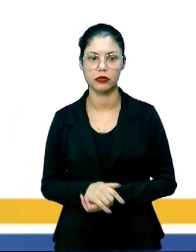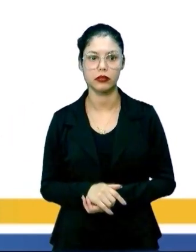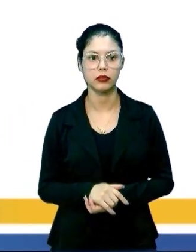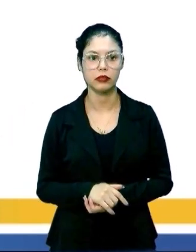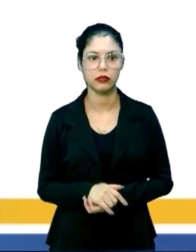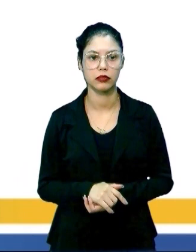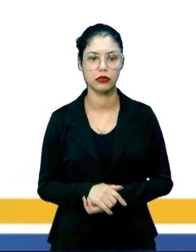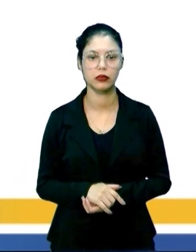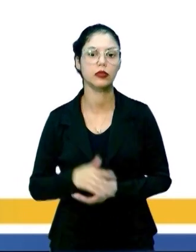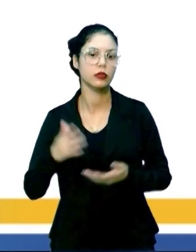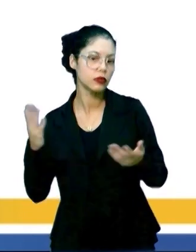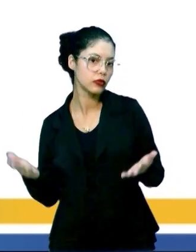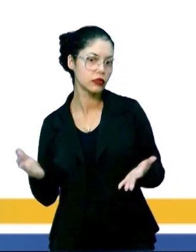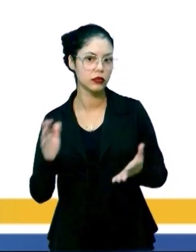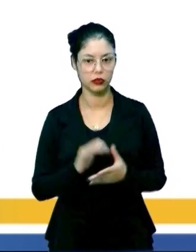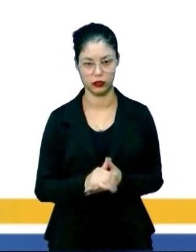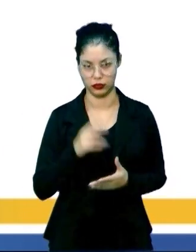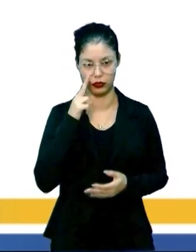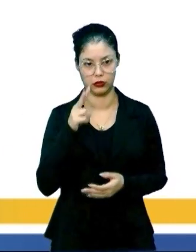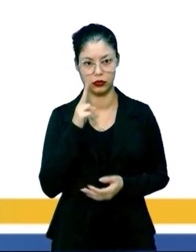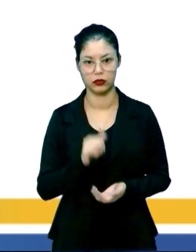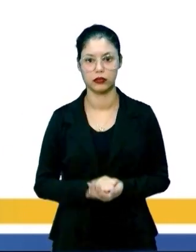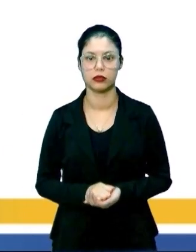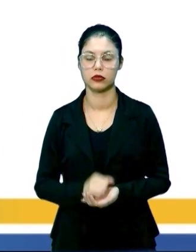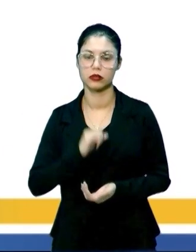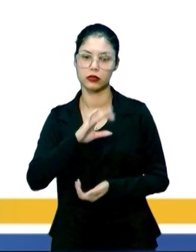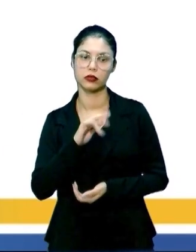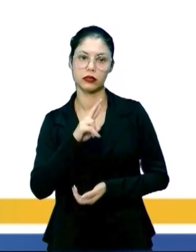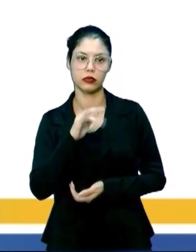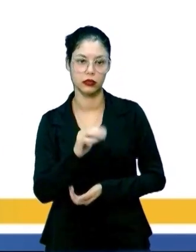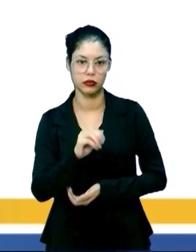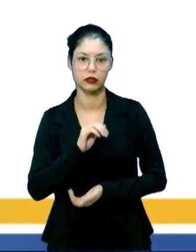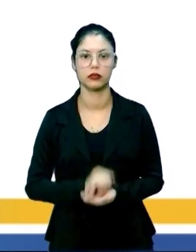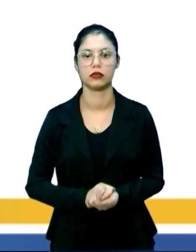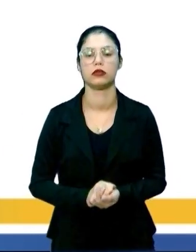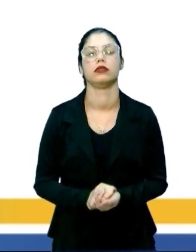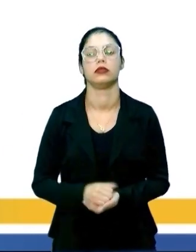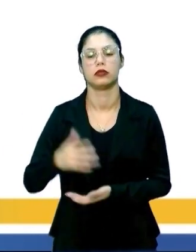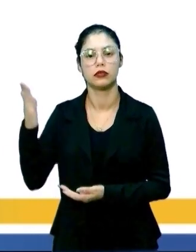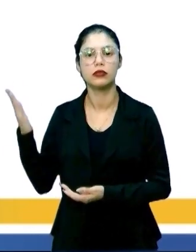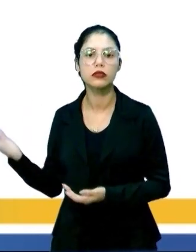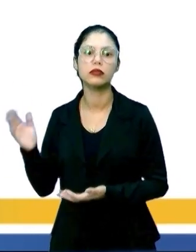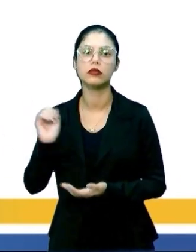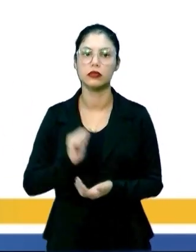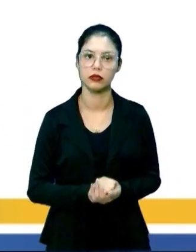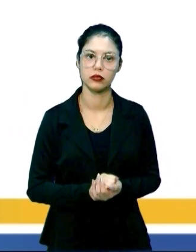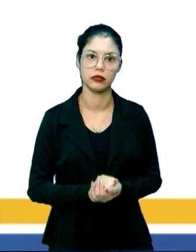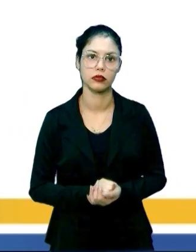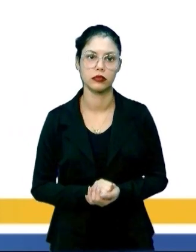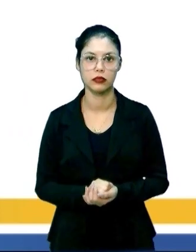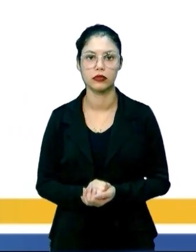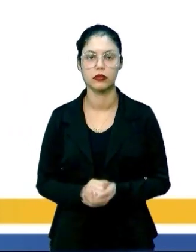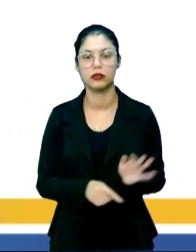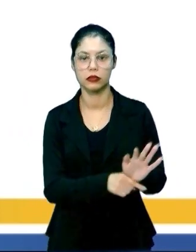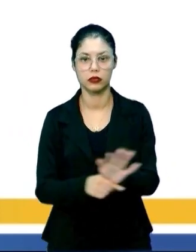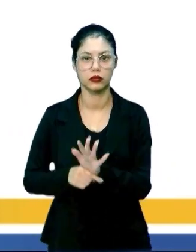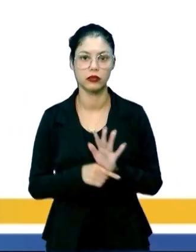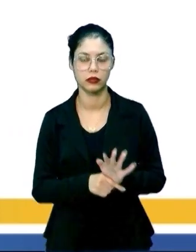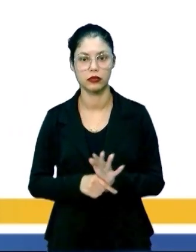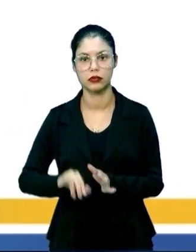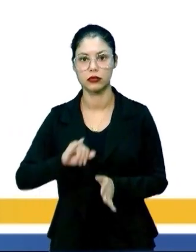vezes o tempo. Vamos a juros compostos. Juros compostos. Os